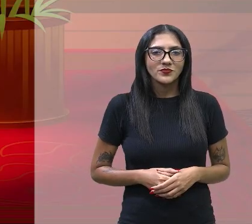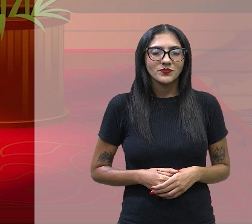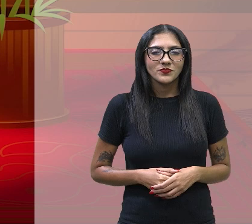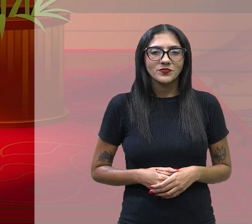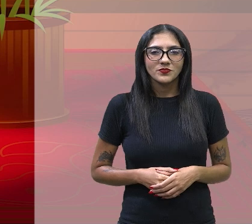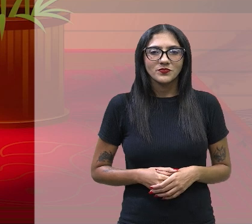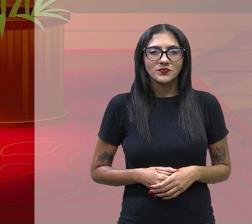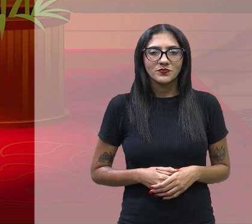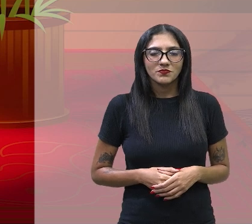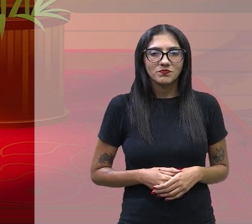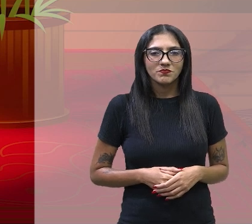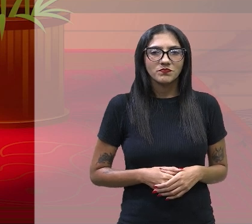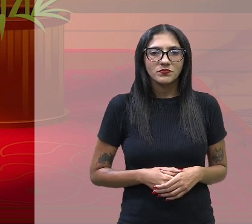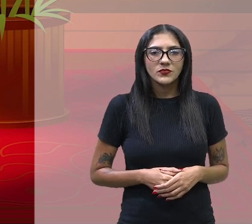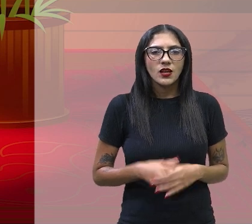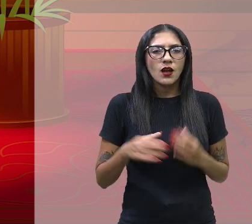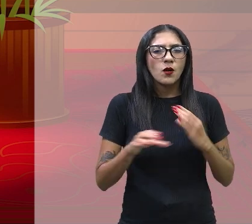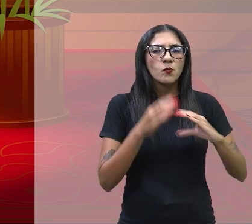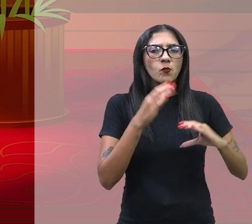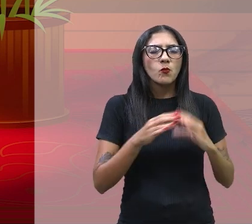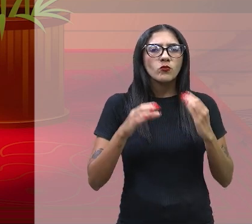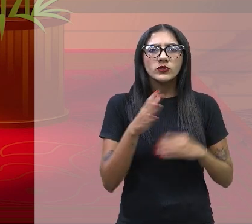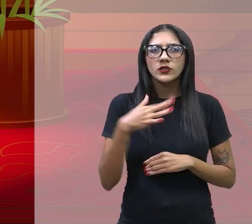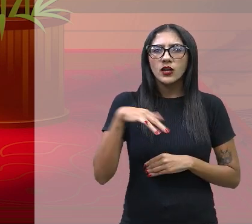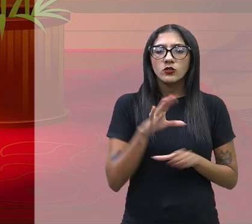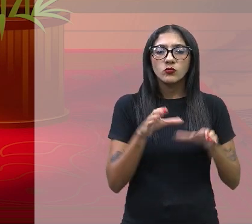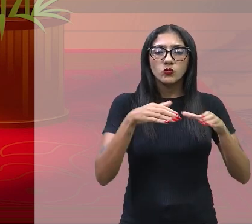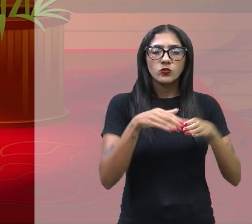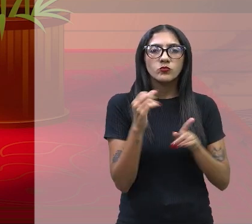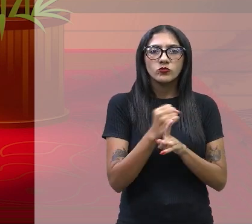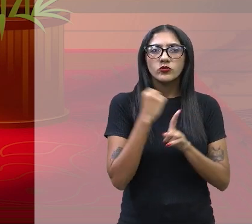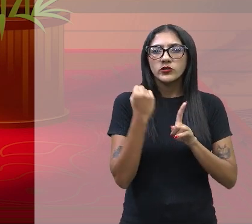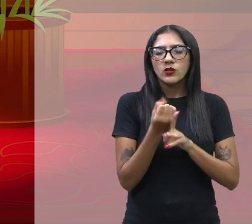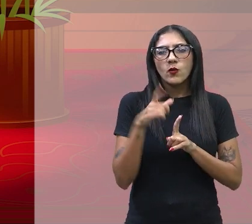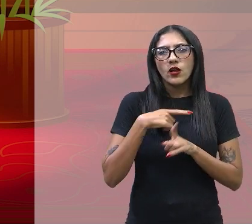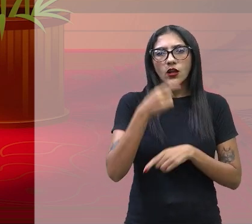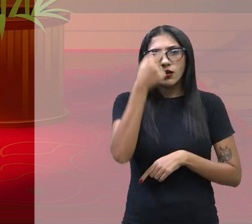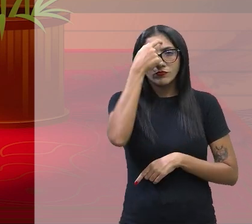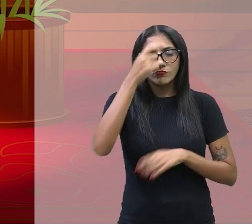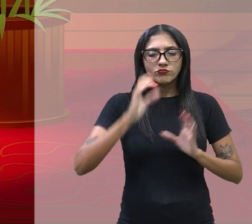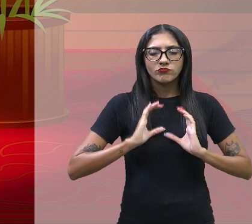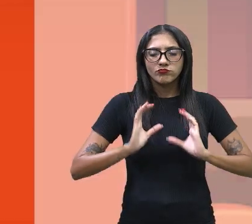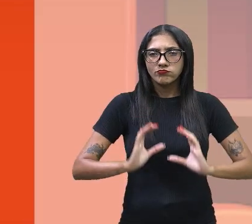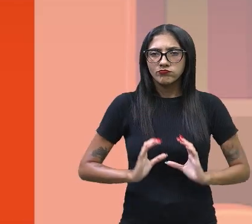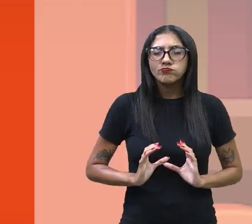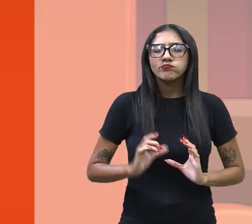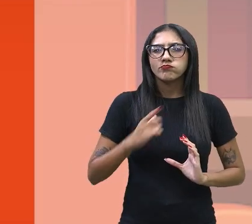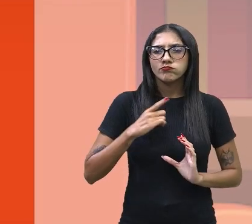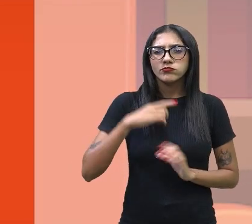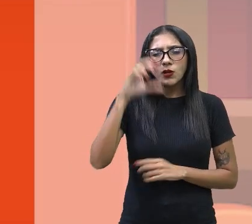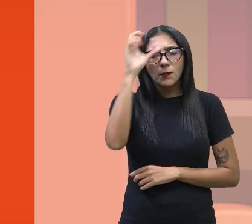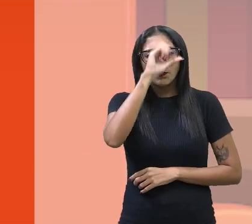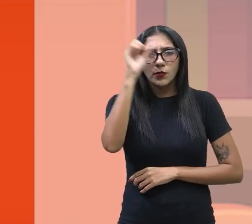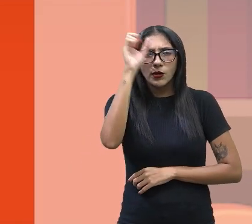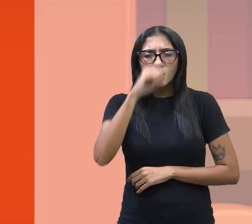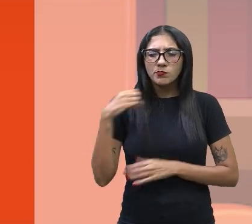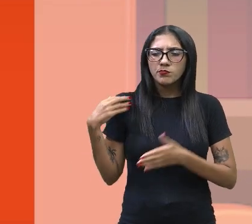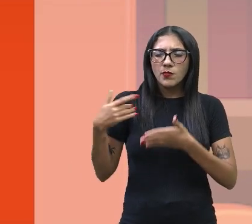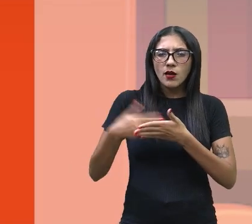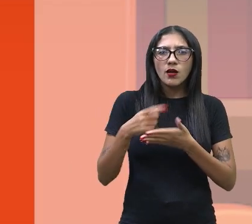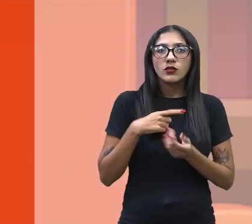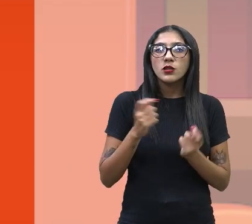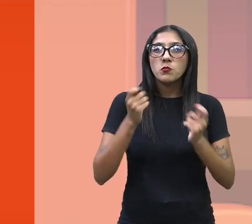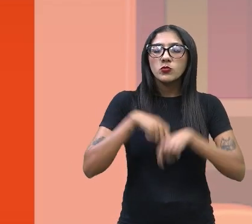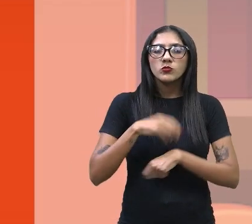A música nos grupos sociais é um comportamento socialmente aprendido que possibilita uma